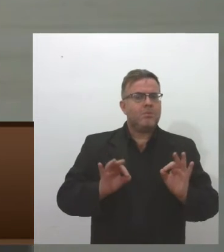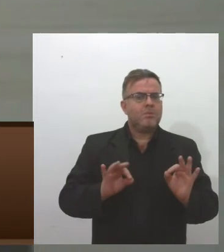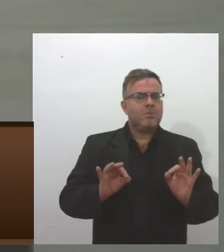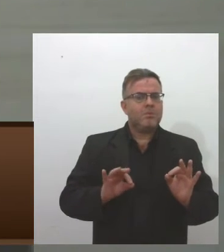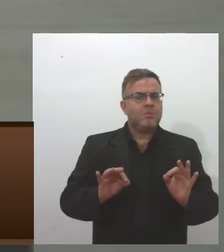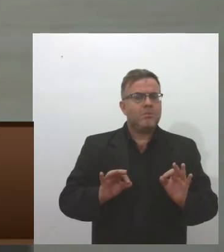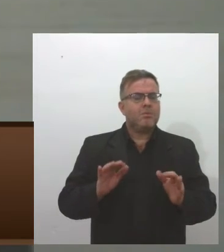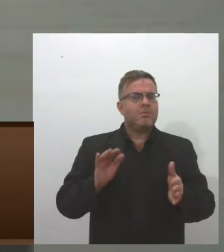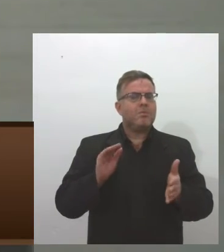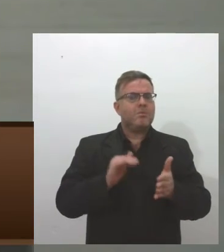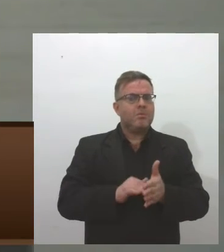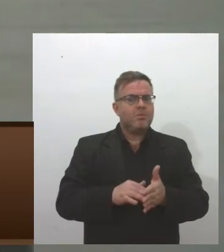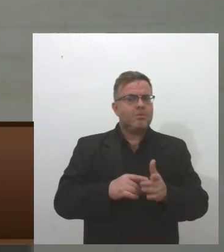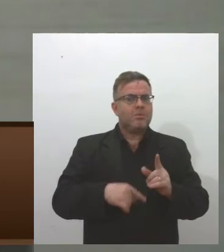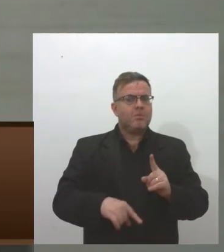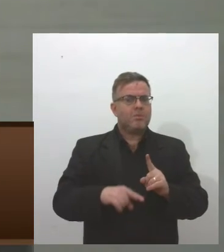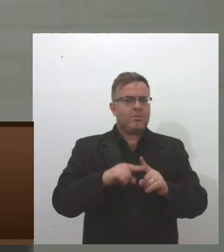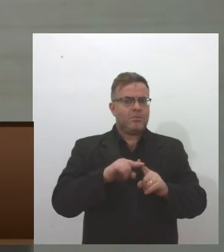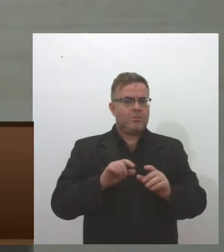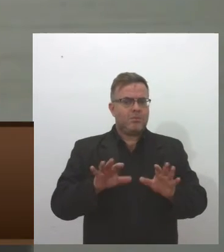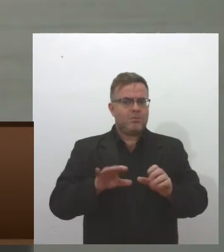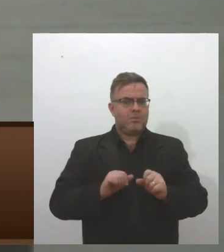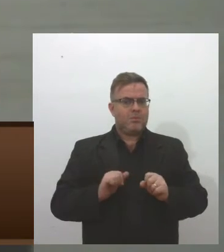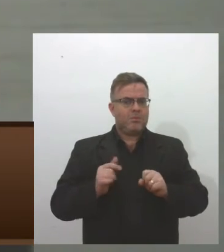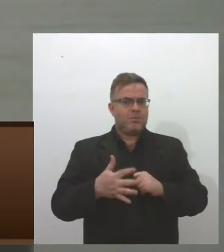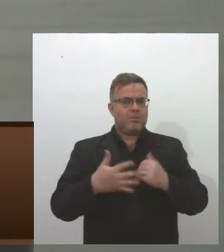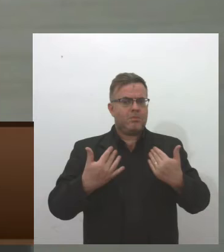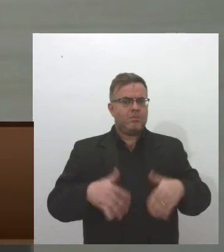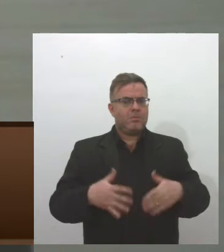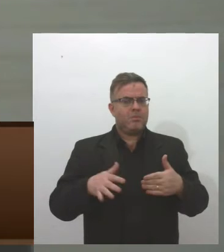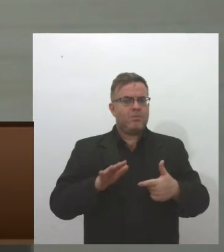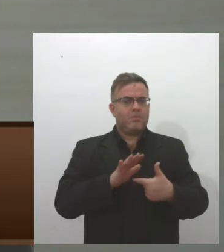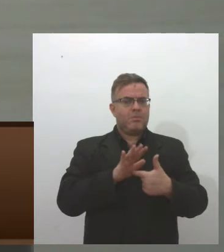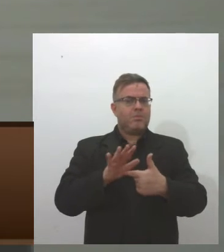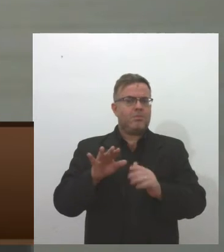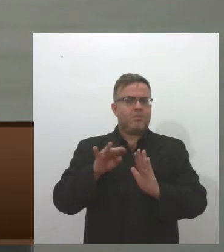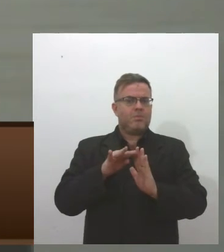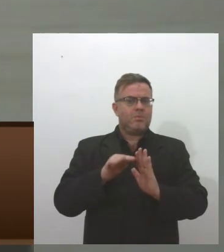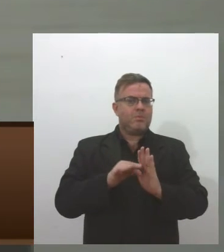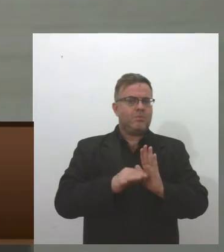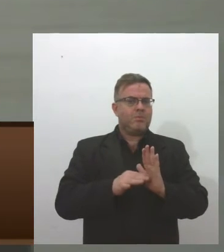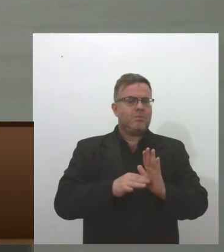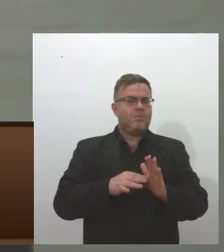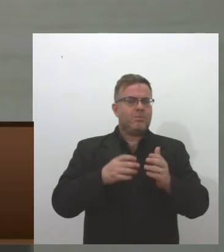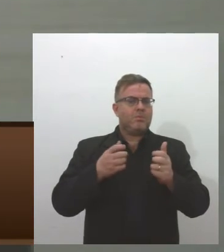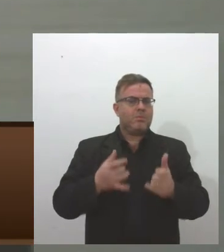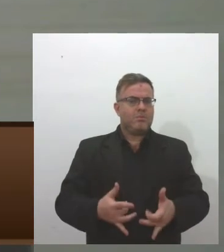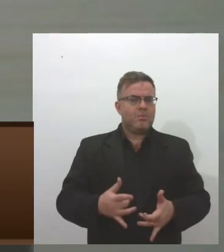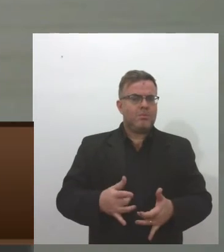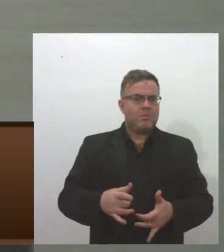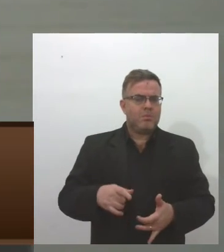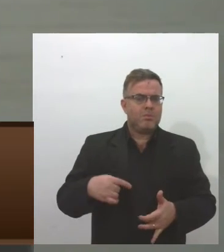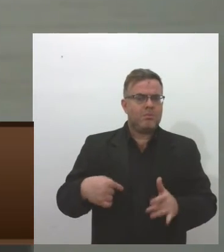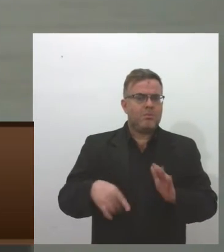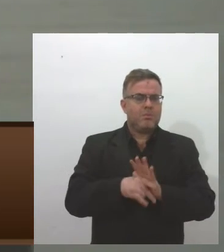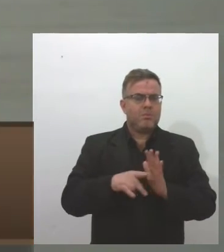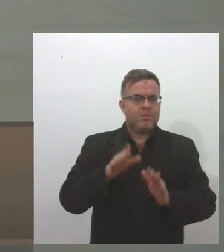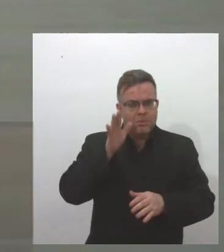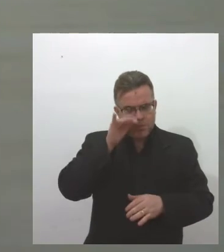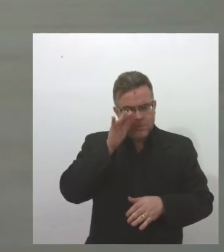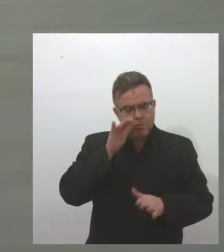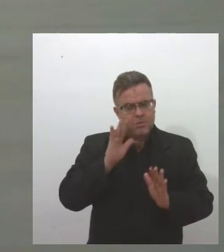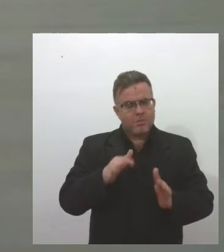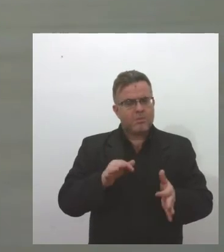estatística positiva foi registrada ontem, quando o boletim diário destacou a ausência de novos casos monitorados. E